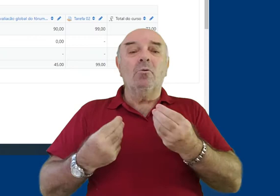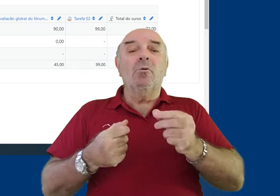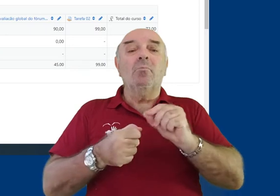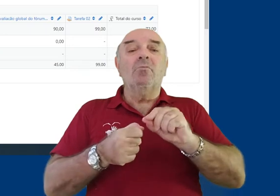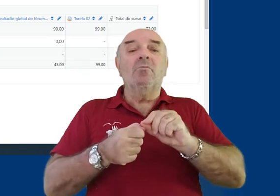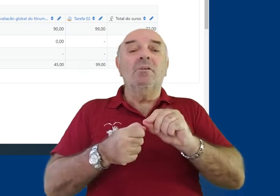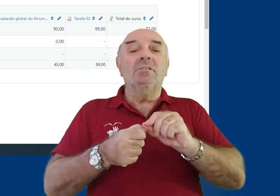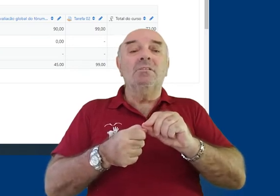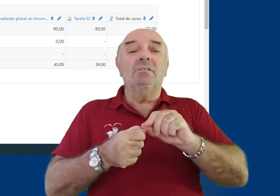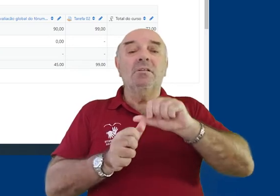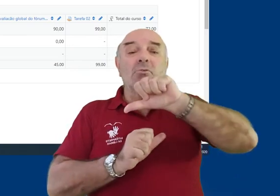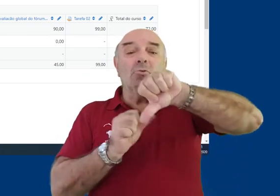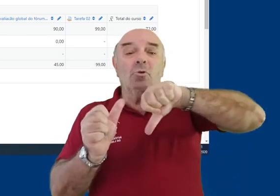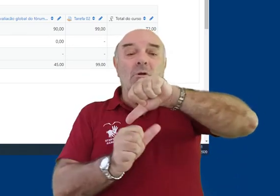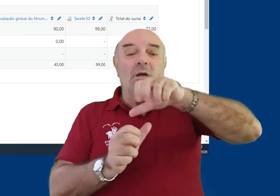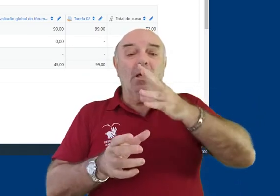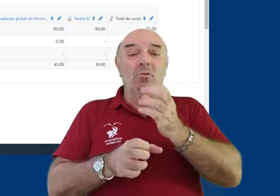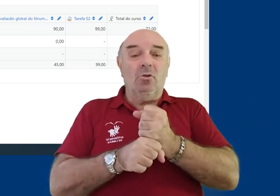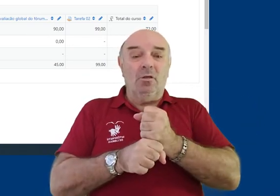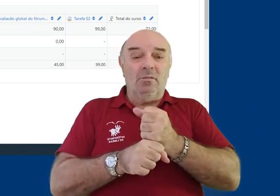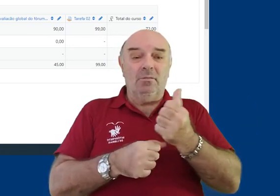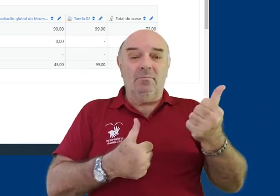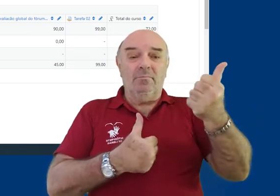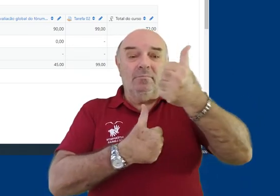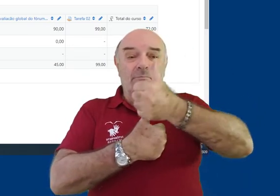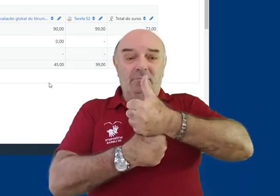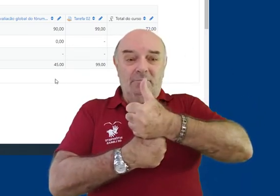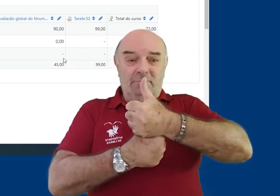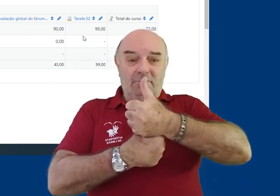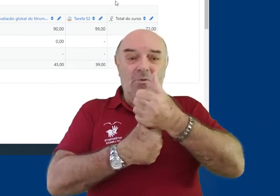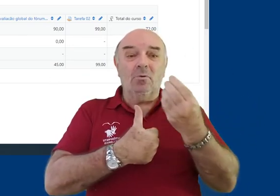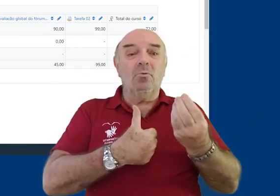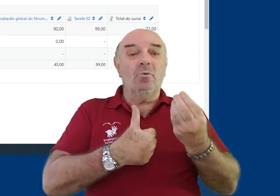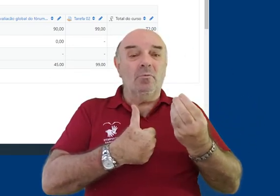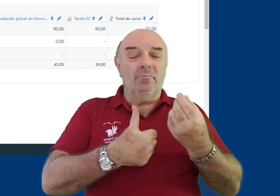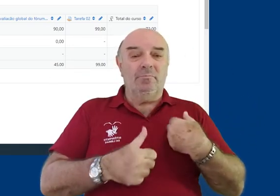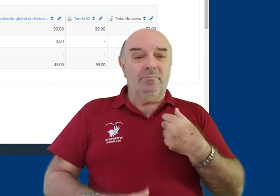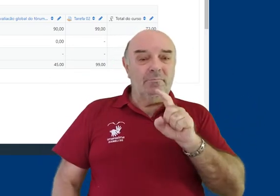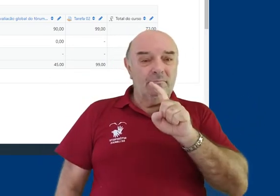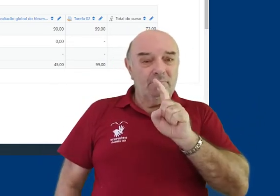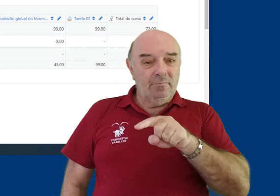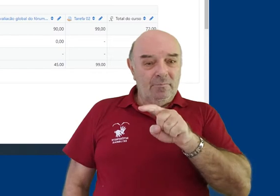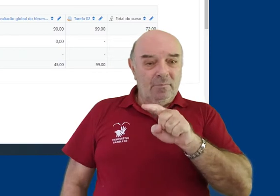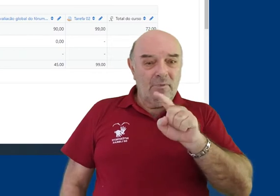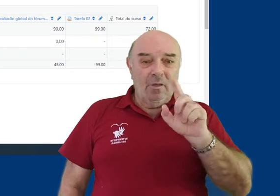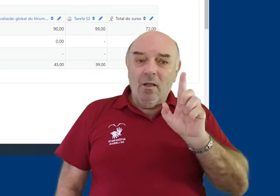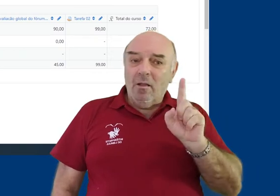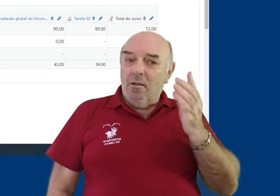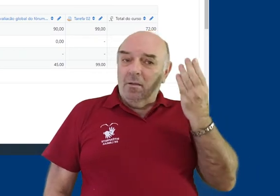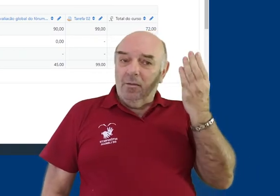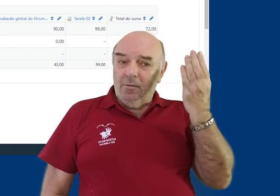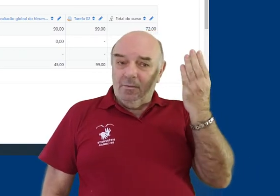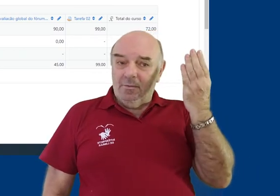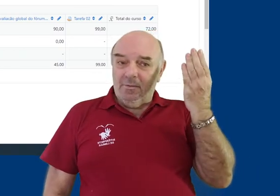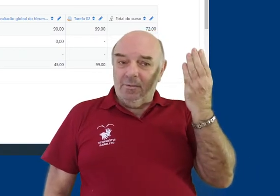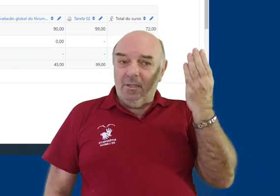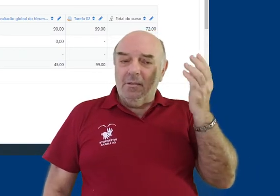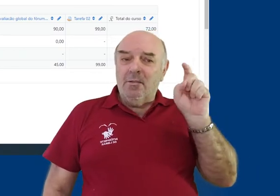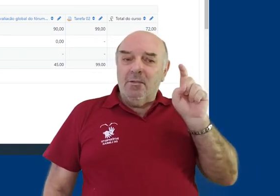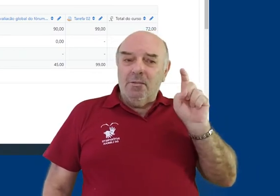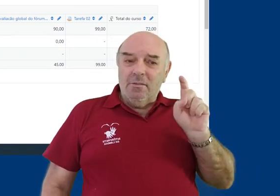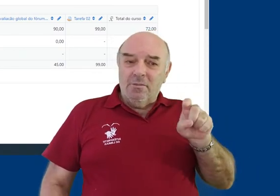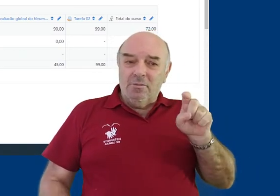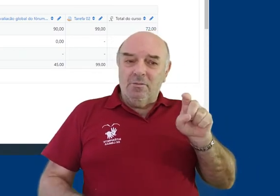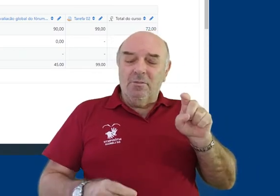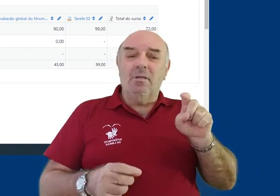nota no próprio relatório de notas, é necessário clicar sobre o botão Ativar Edição, na parte superior